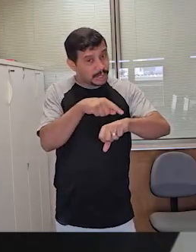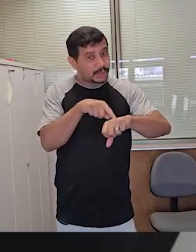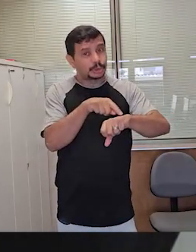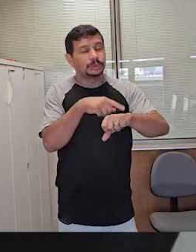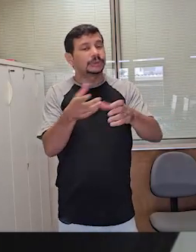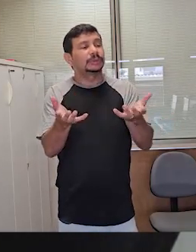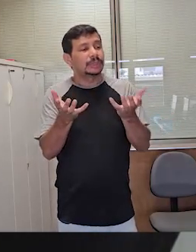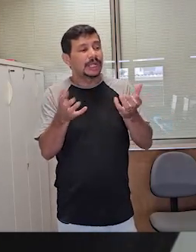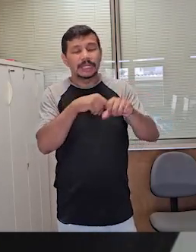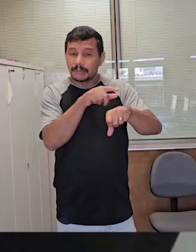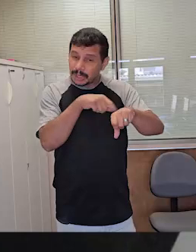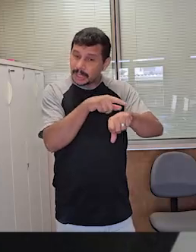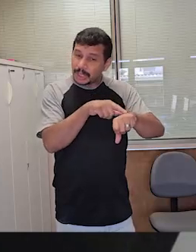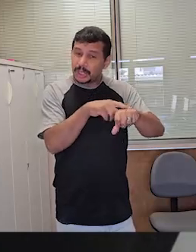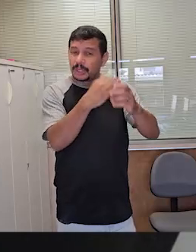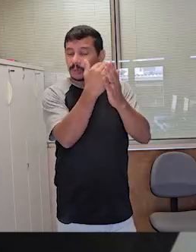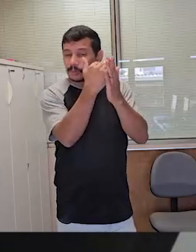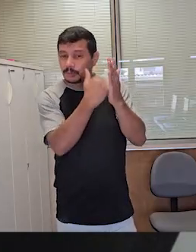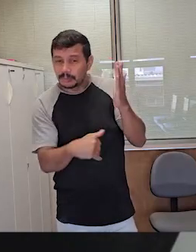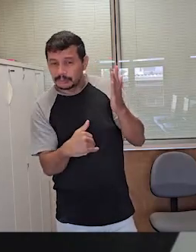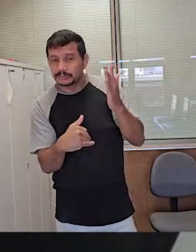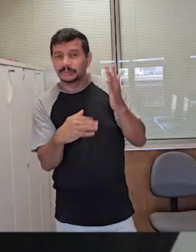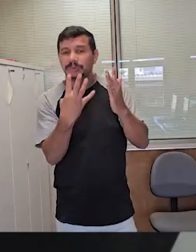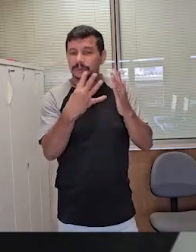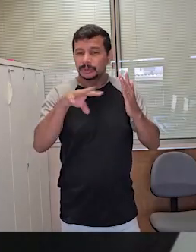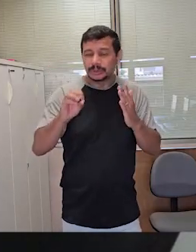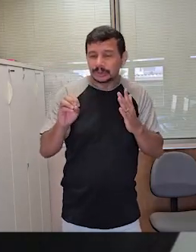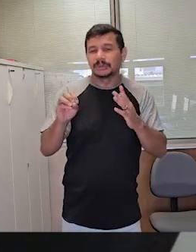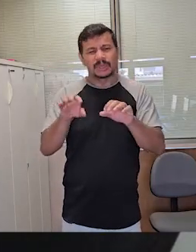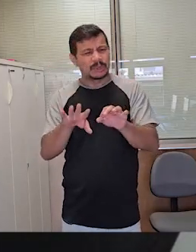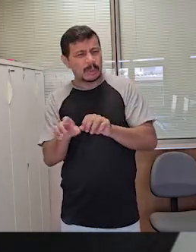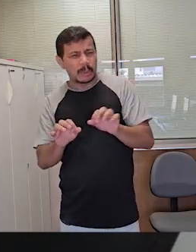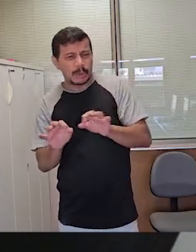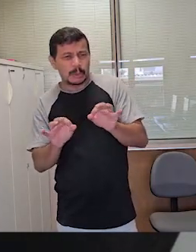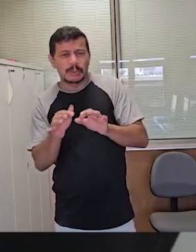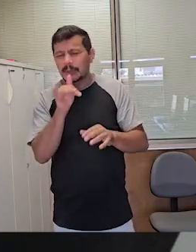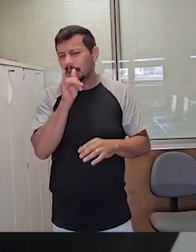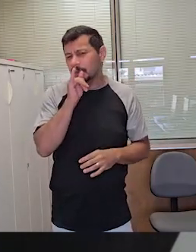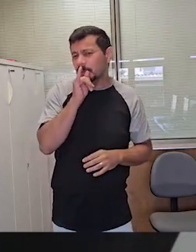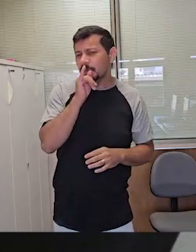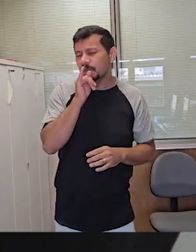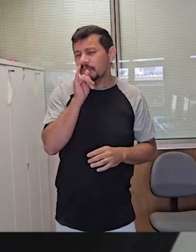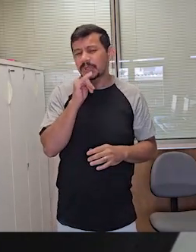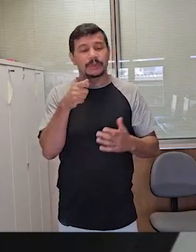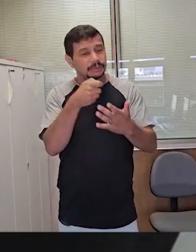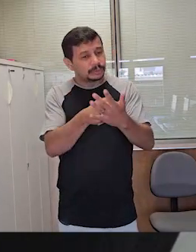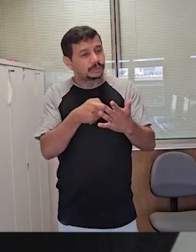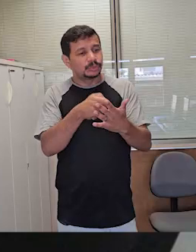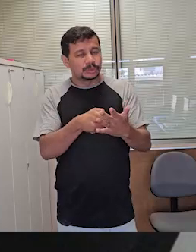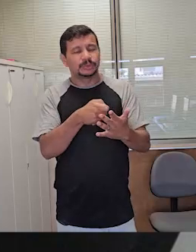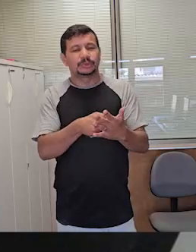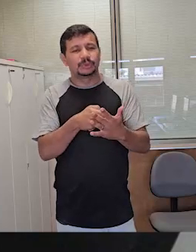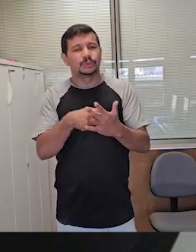não exposição a agentes químicos, a agentes perigosos, a agentes insalubres, né? Então está aí uma grande bandeira